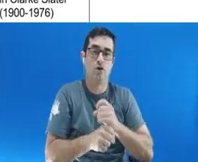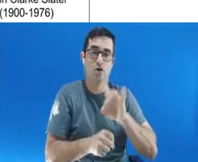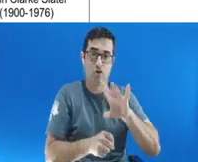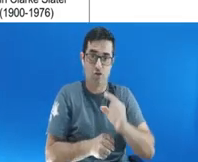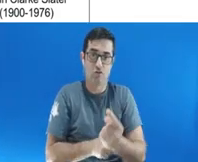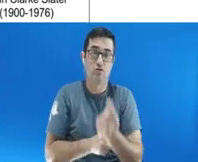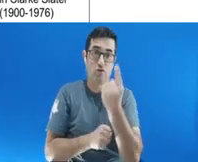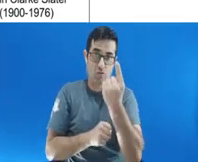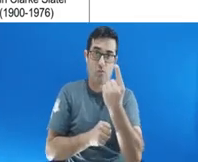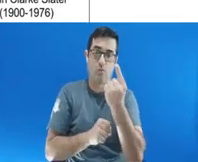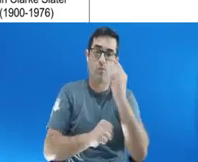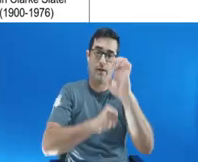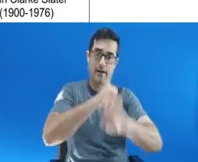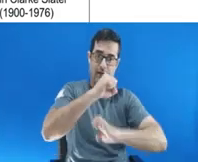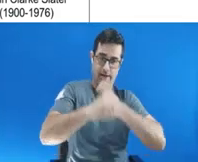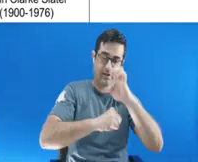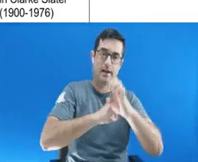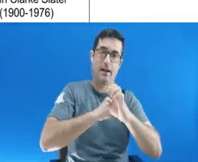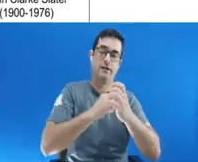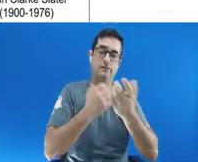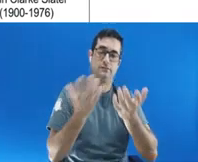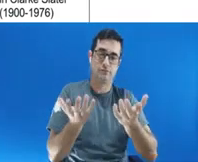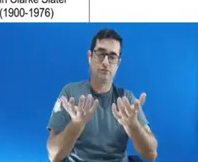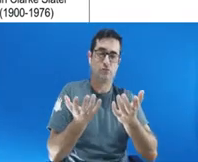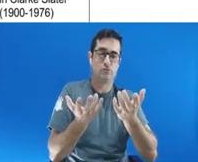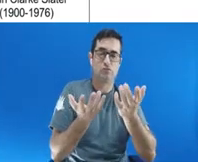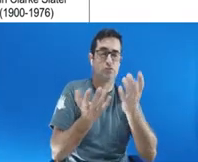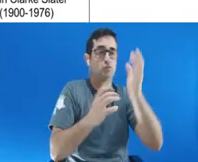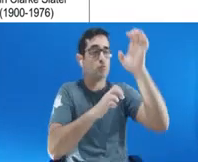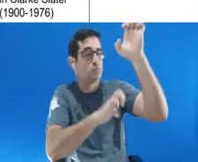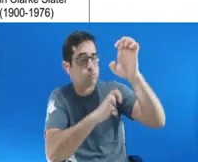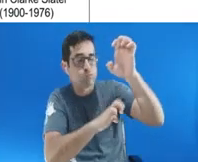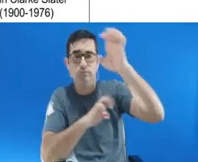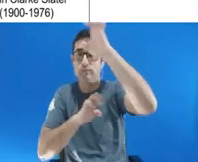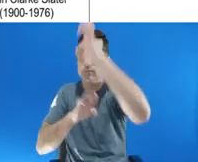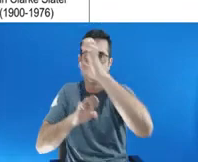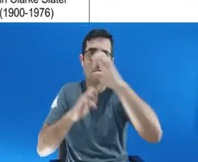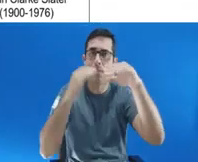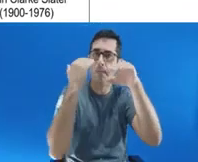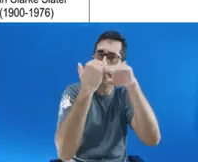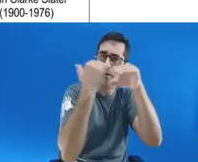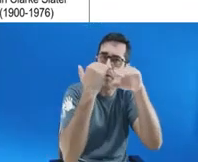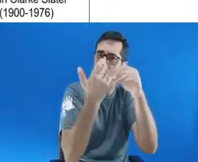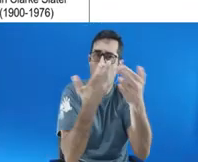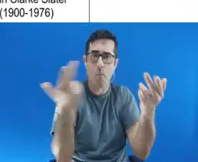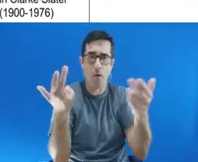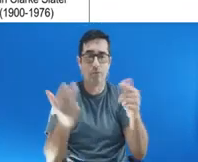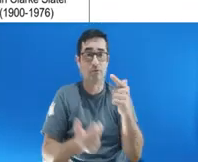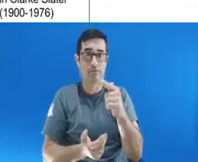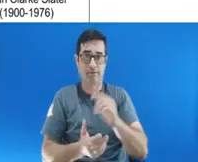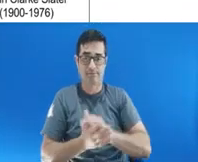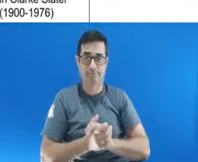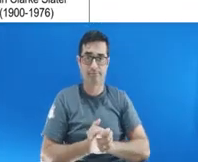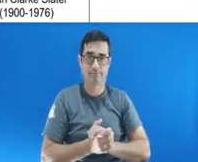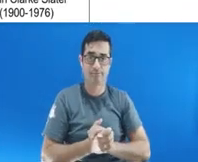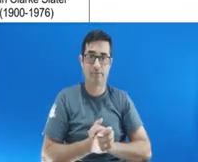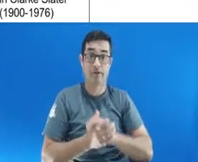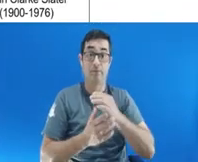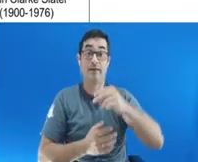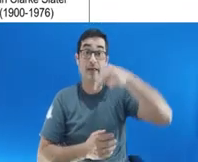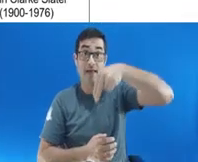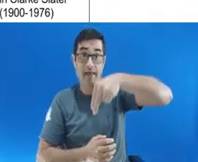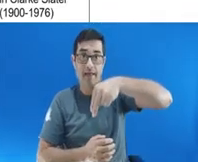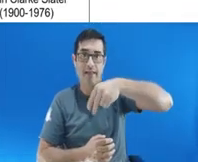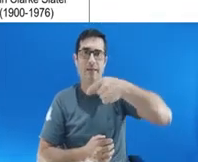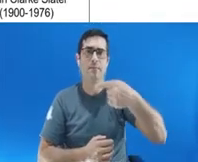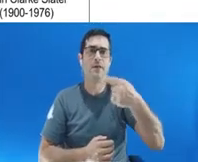ele não tem nenhum que está blindando no mesmo nível. Agora, em nível N-1, o que quer dizer isso? Ó? 7,